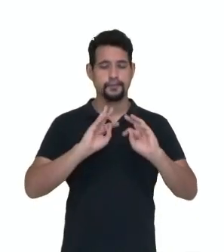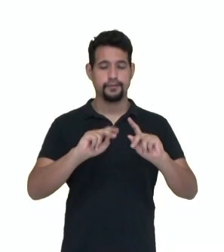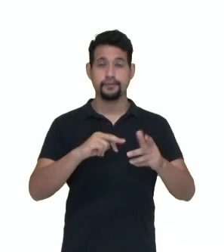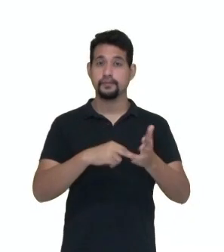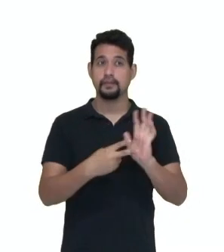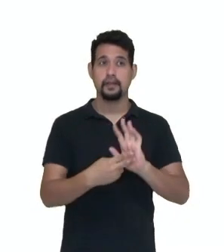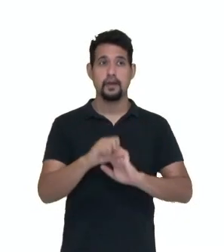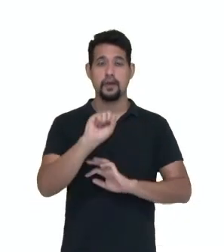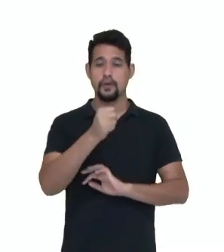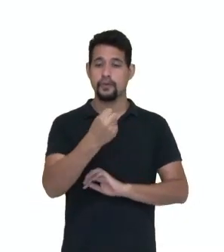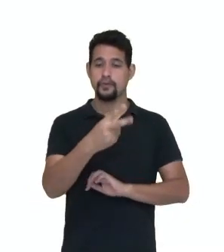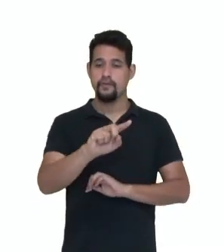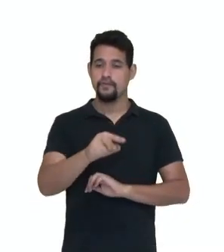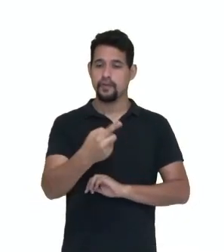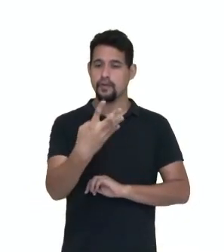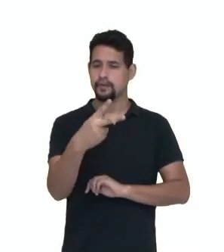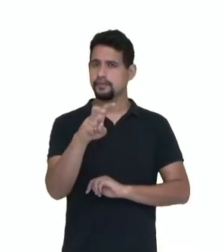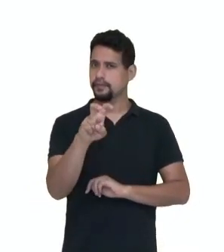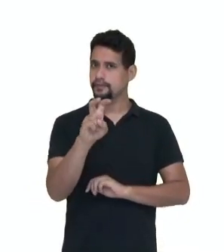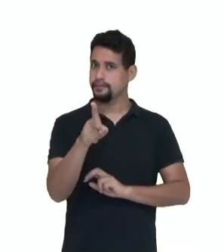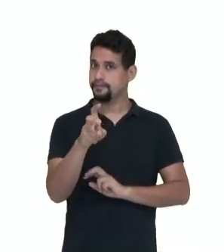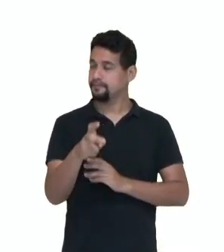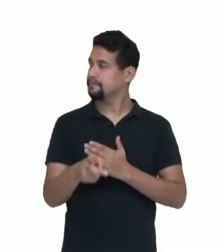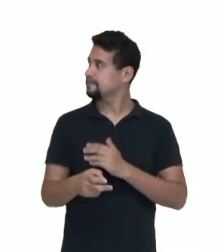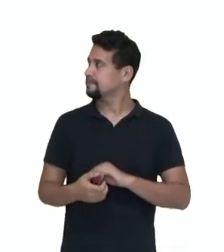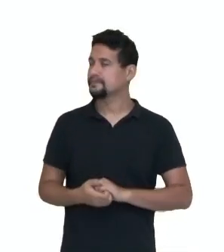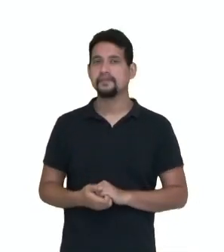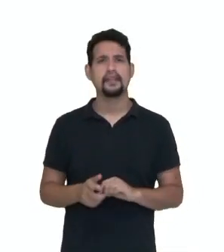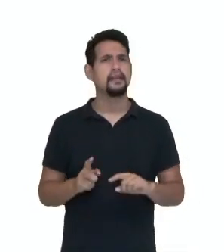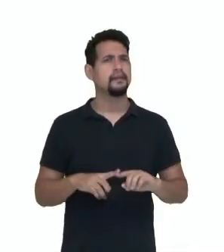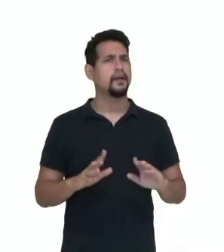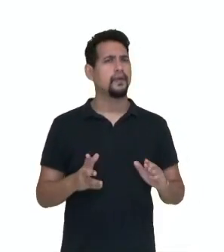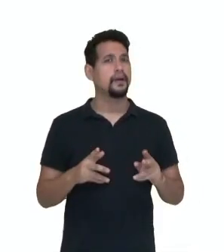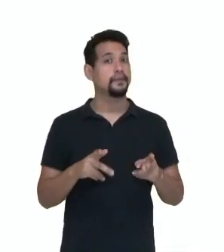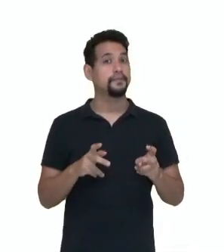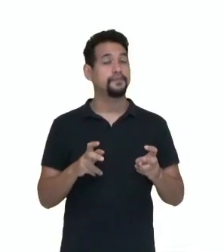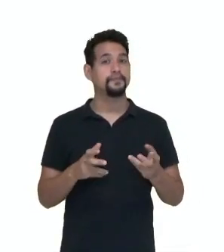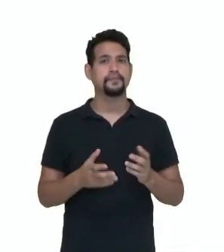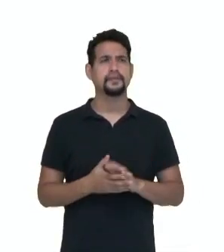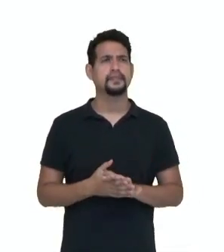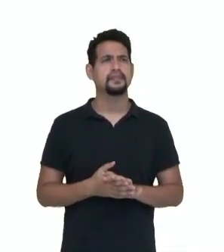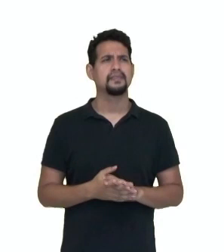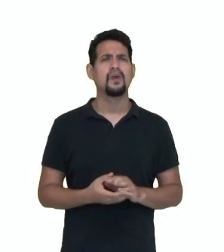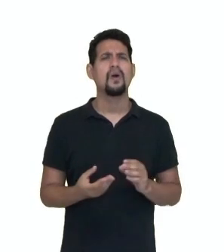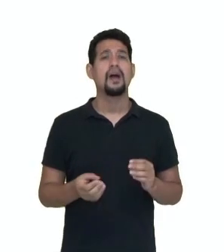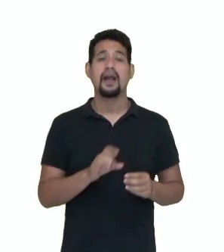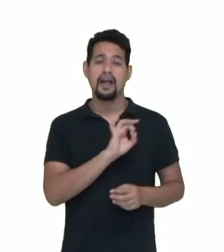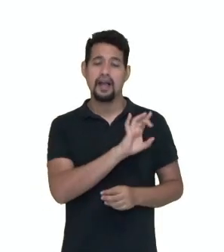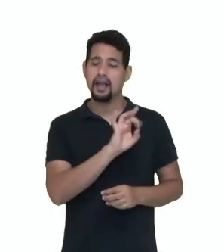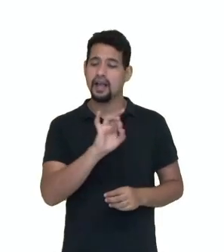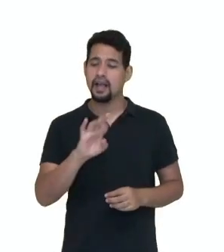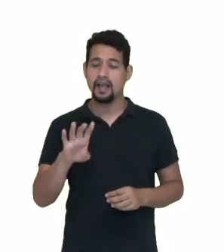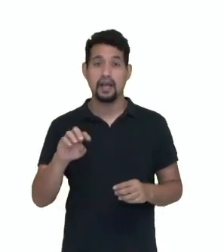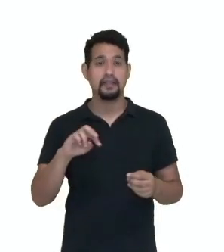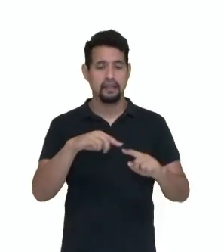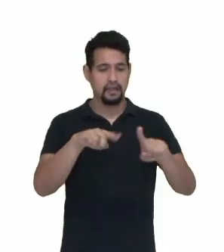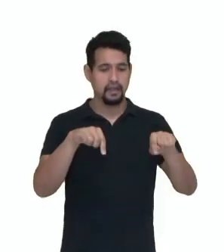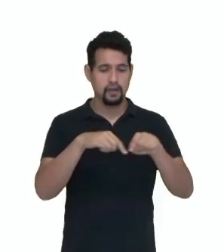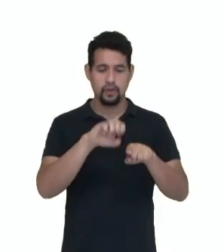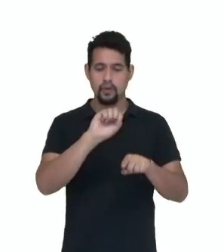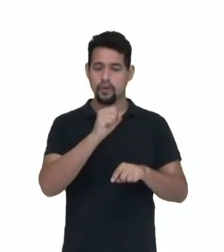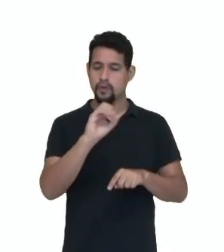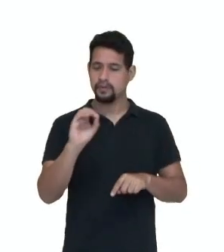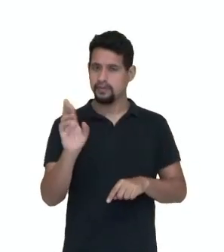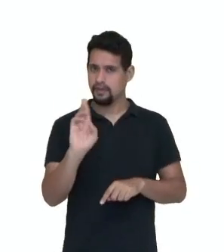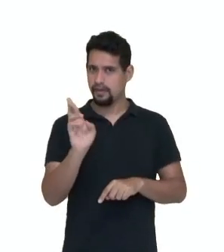de 82,45, tá vendo? E daí, olha lá. Como cada metro quadrado custa R$800, isso é